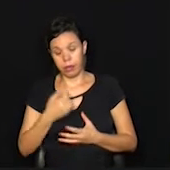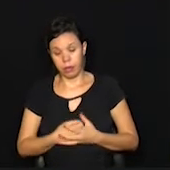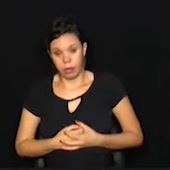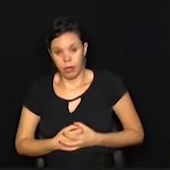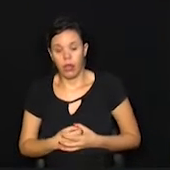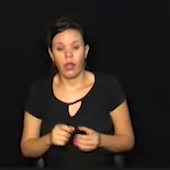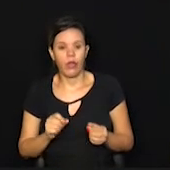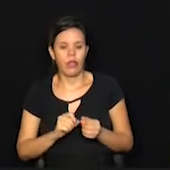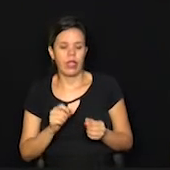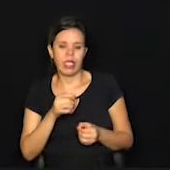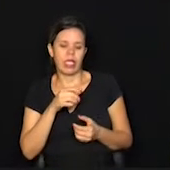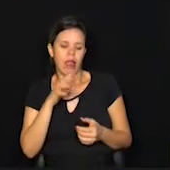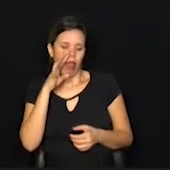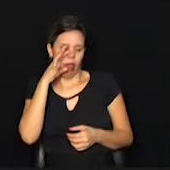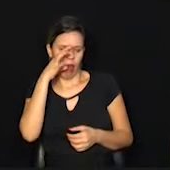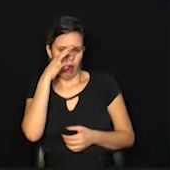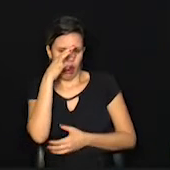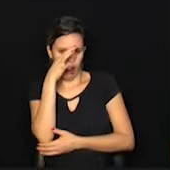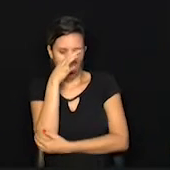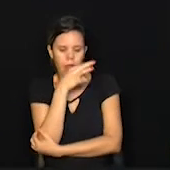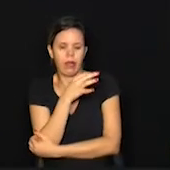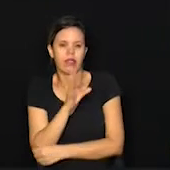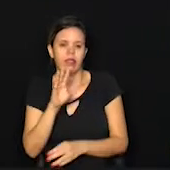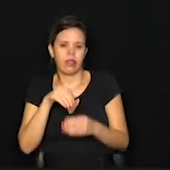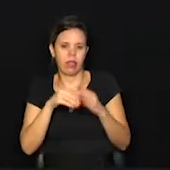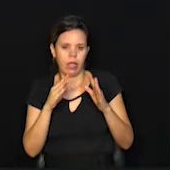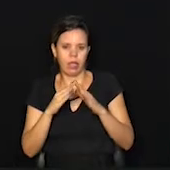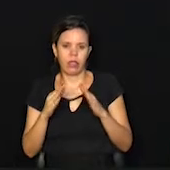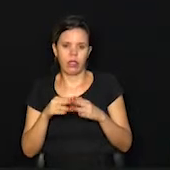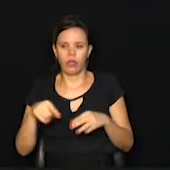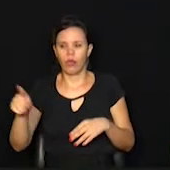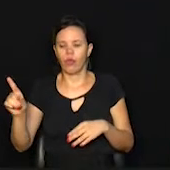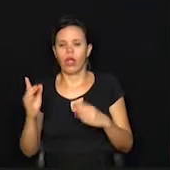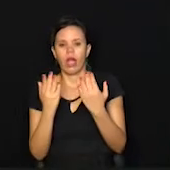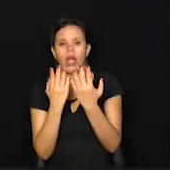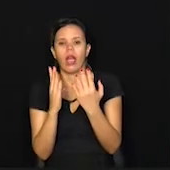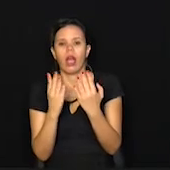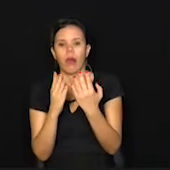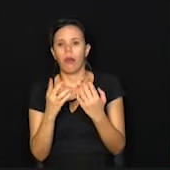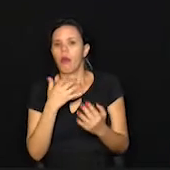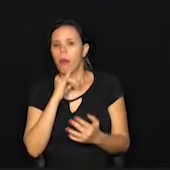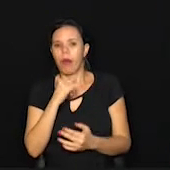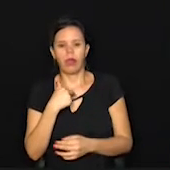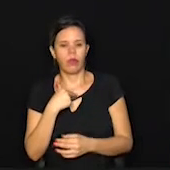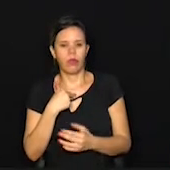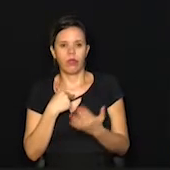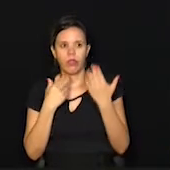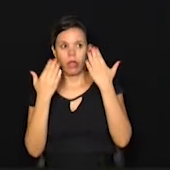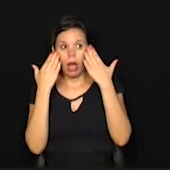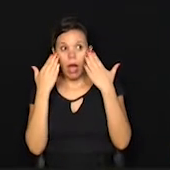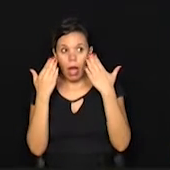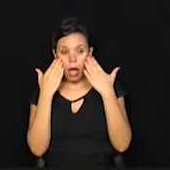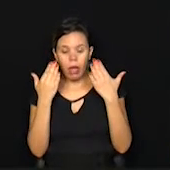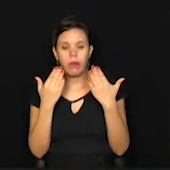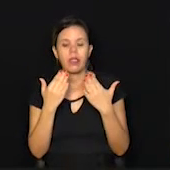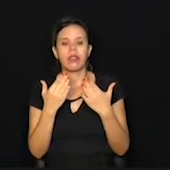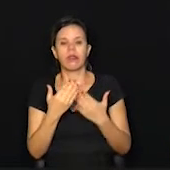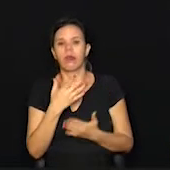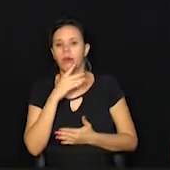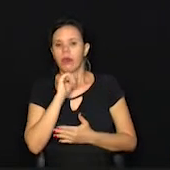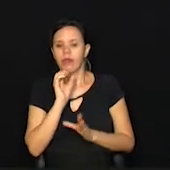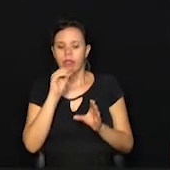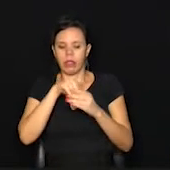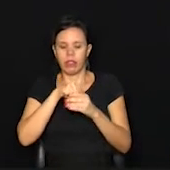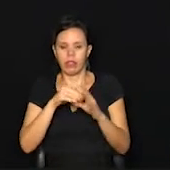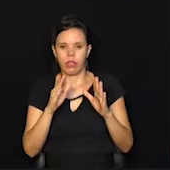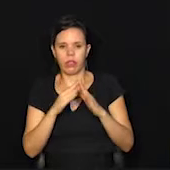fazer alguma malcriação em casa e correr para frente do portão porque meu pai não podia aparecer então meu pai